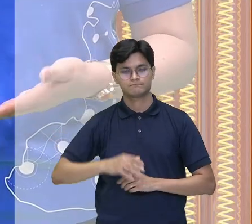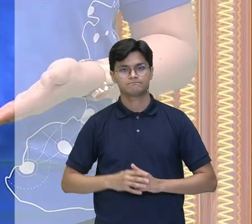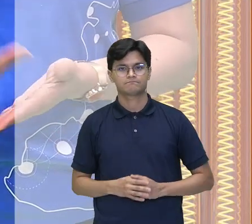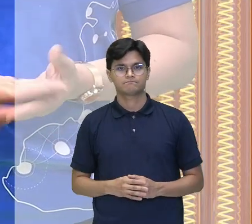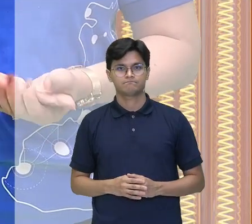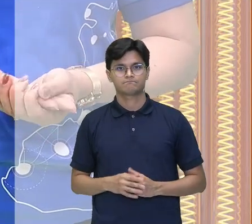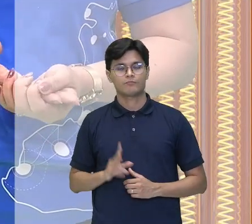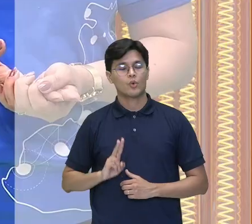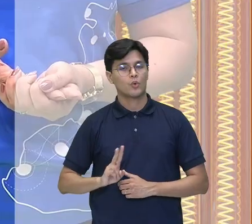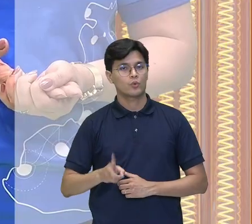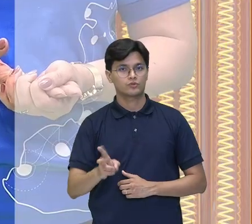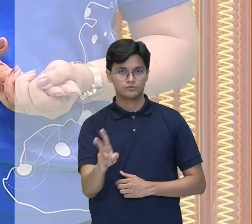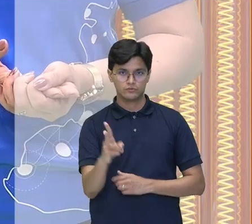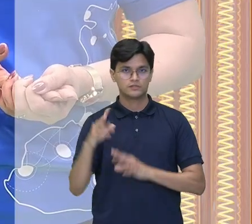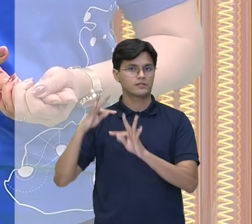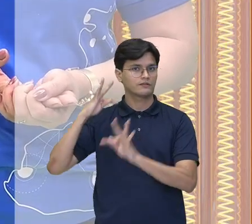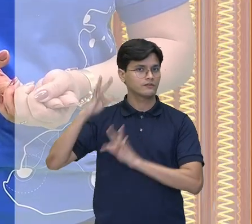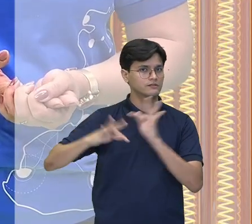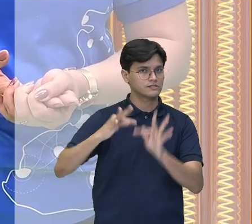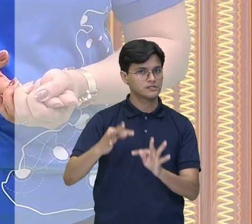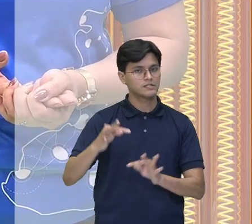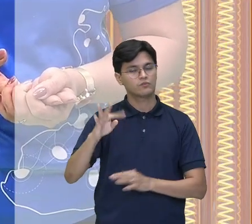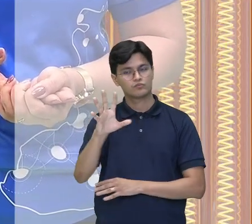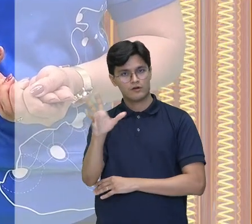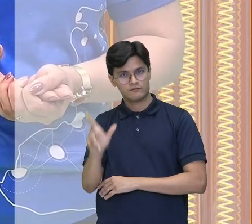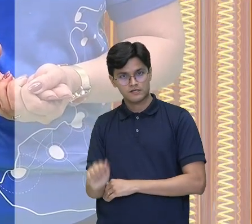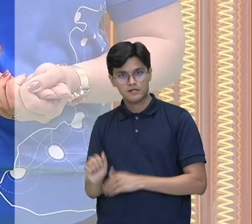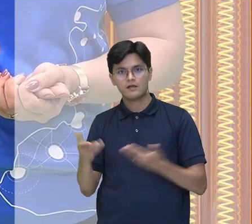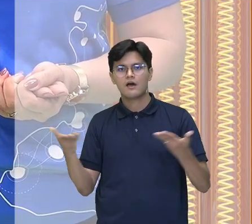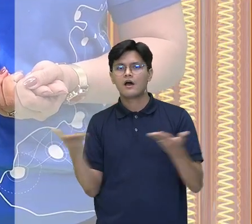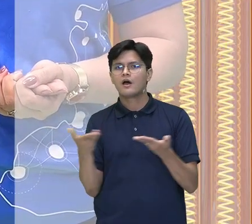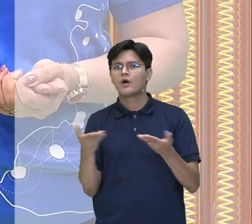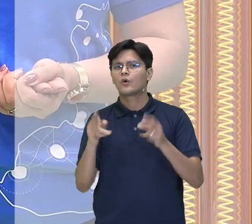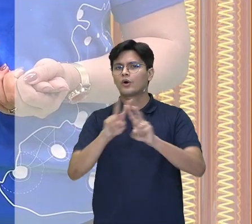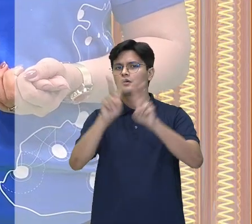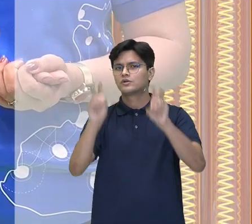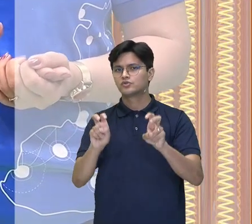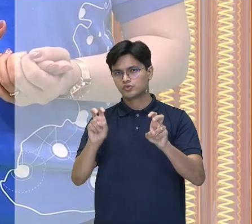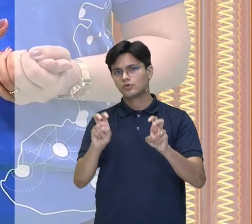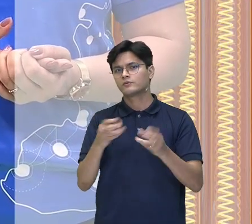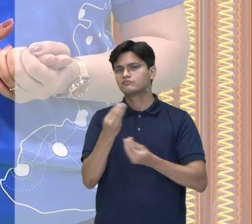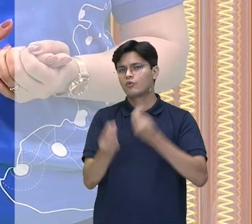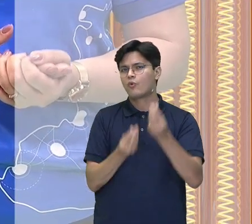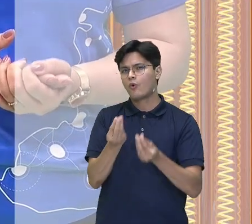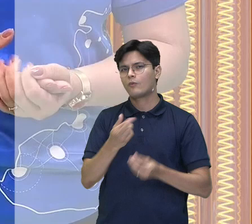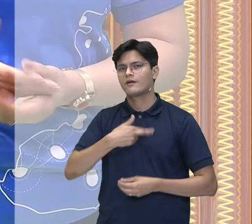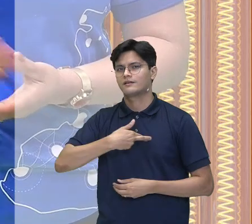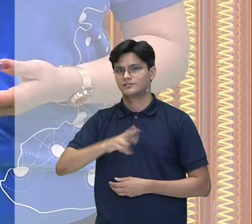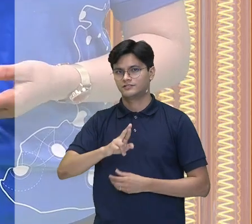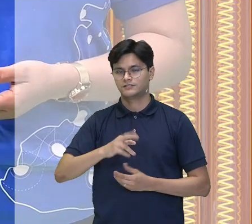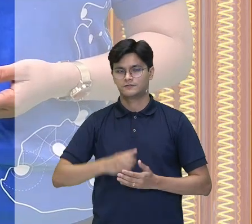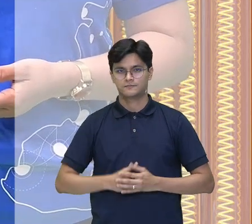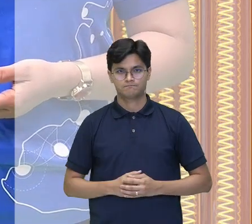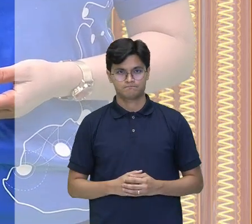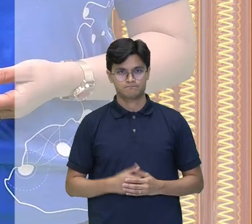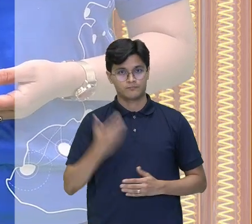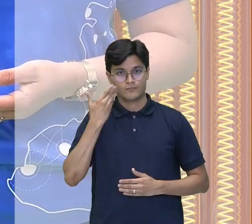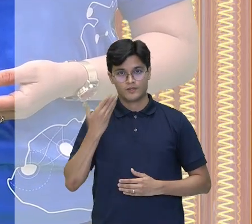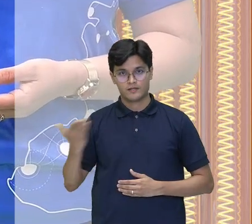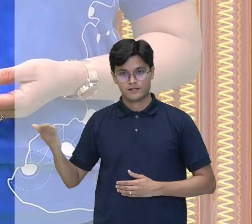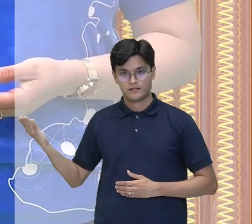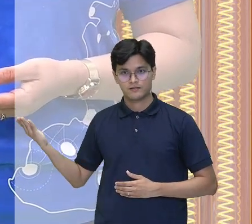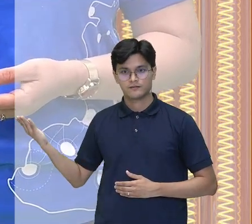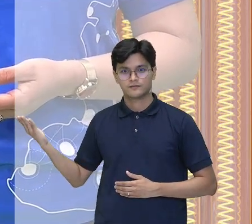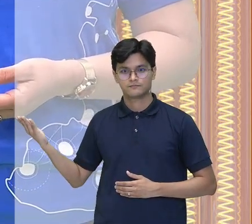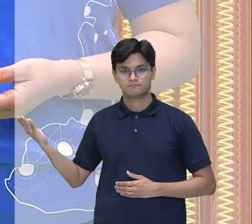Dando continuidade à tradição africana, vamos falar agora um pouquinho sobre a religiosidade. Trouxemos para vocês aqui o